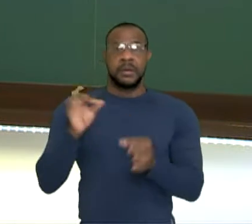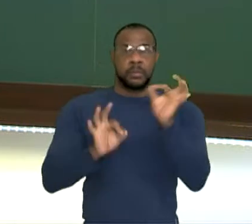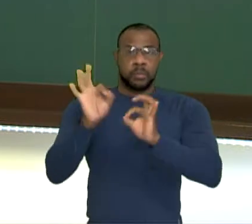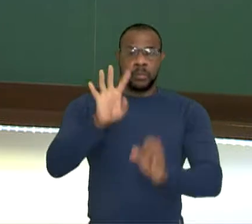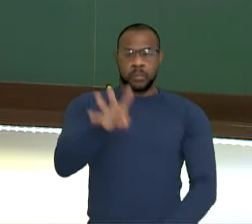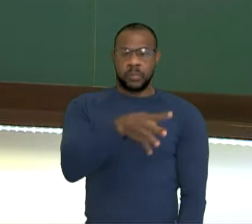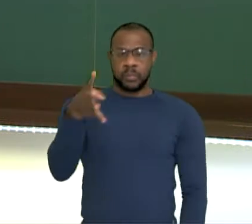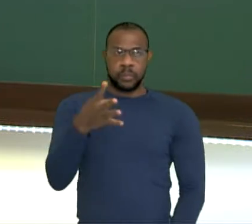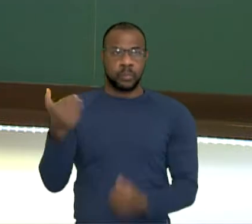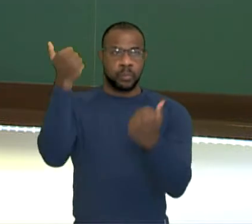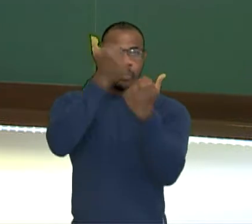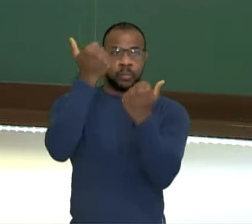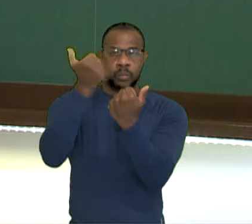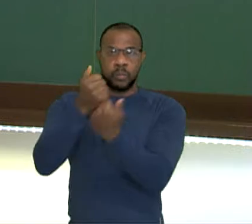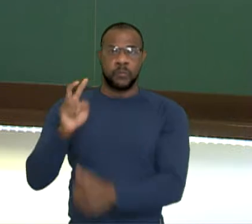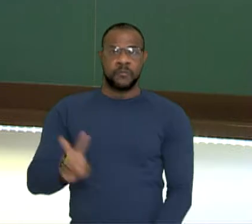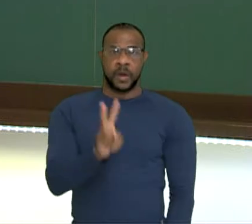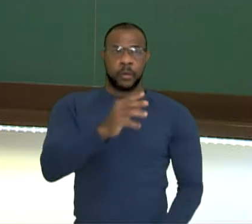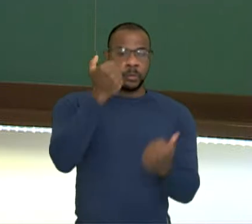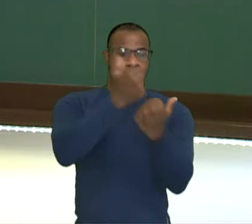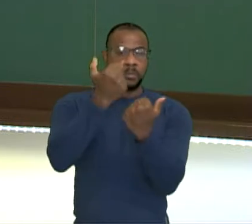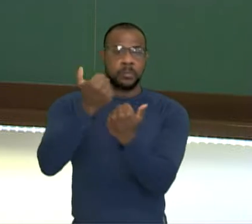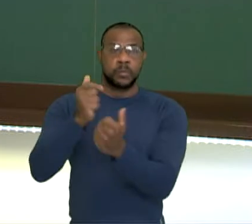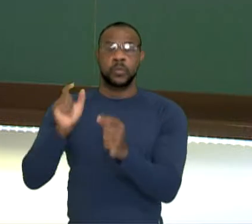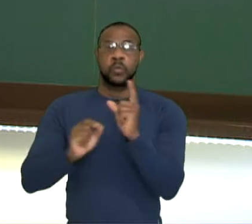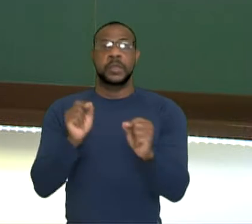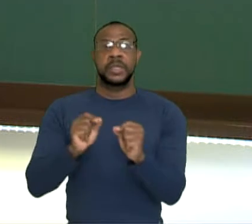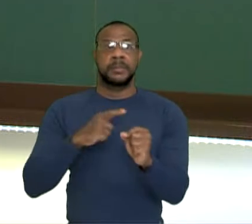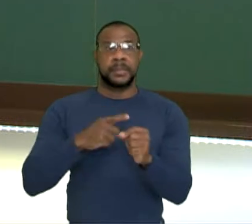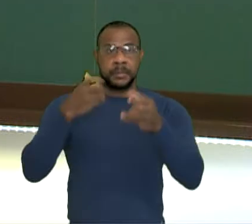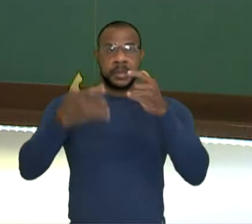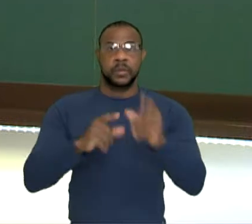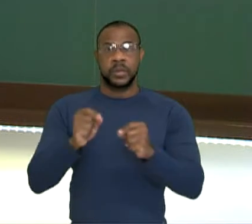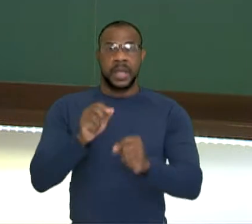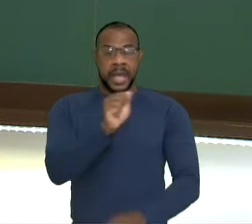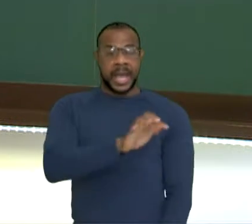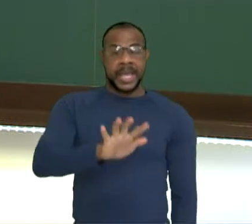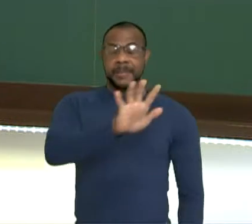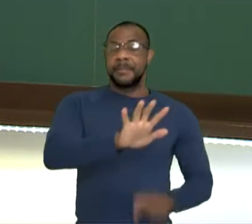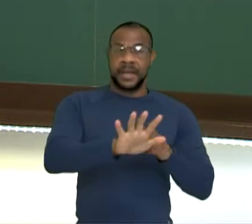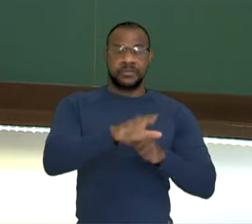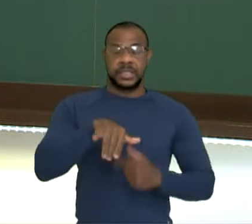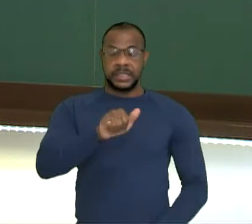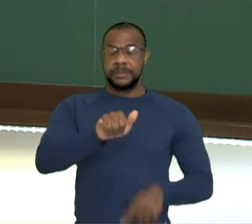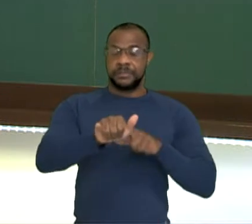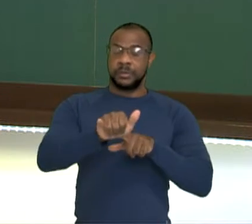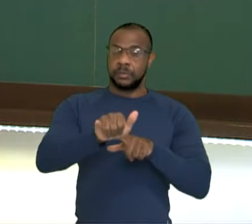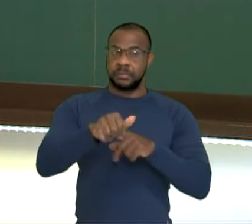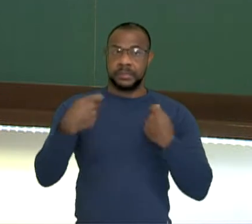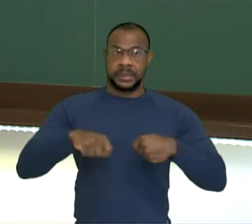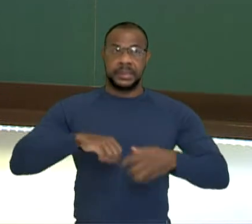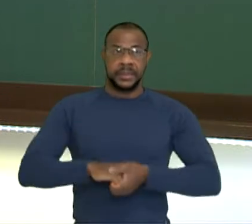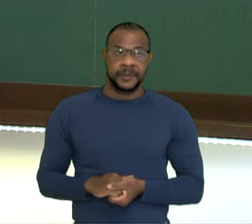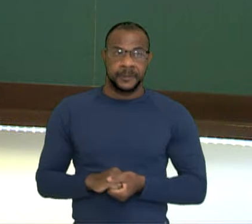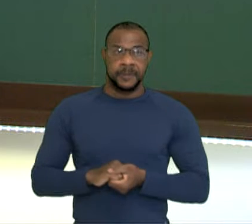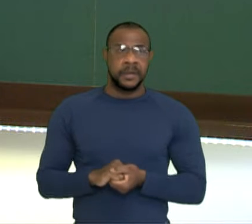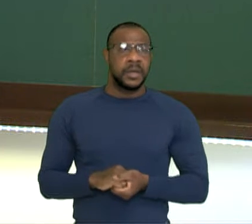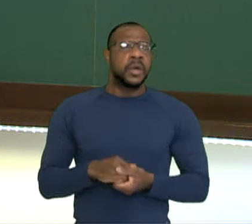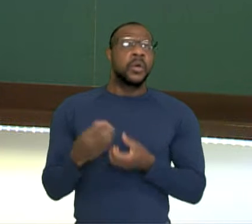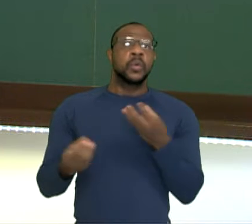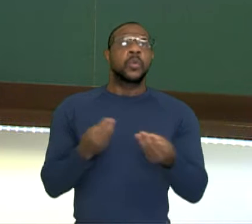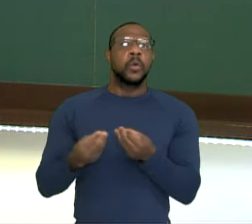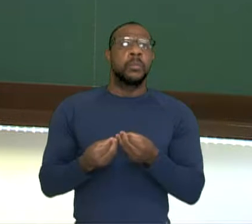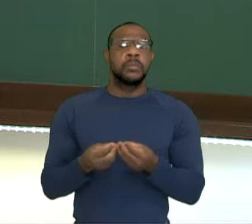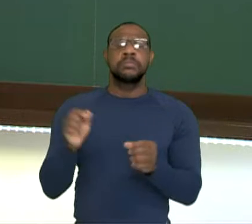e substituímos os valores para determinar a minha imagem y, tá? Aí, então, como que eu faço